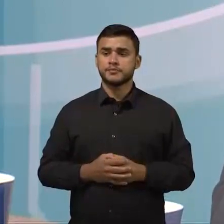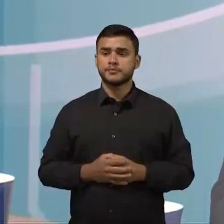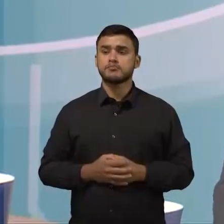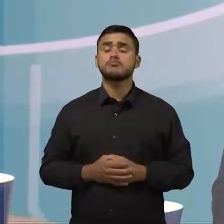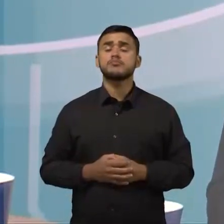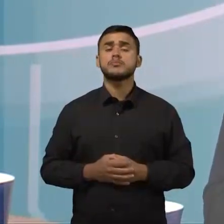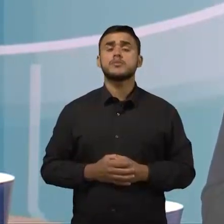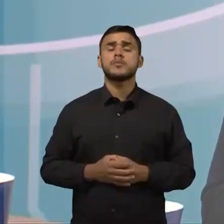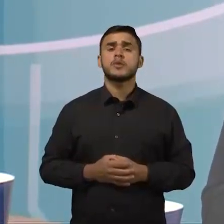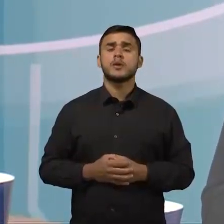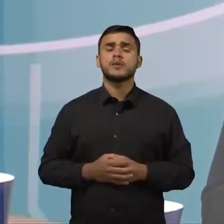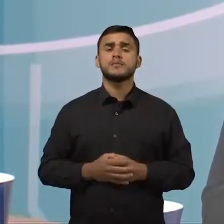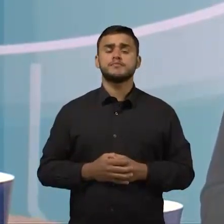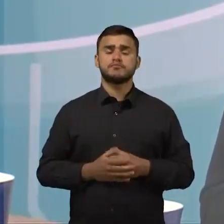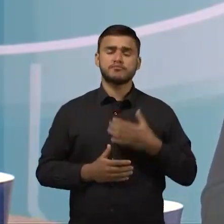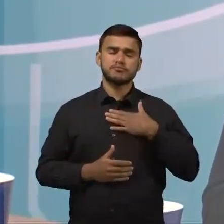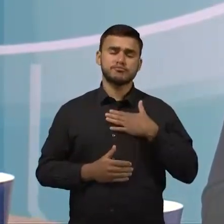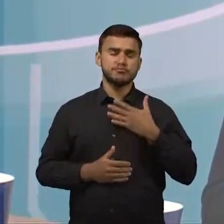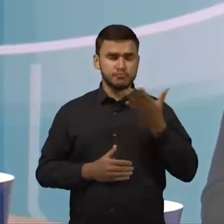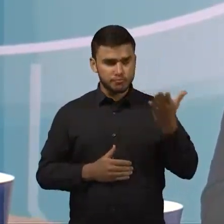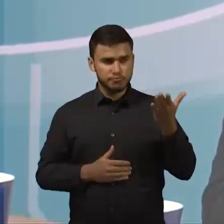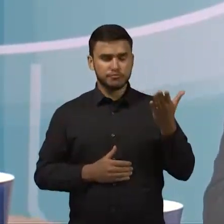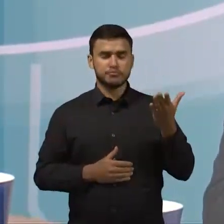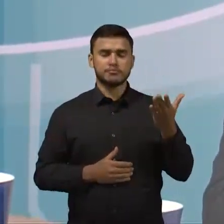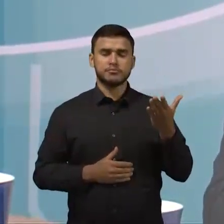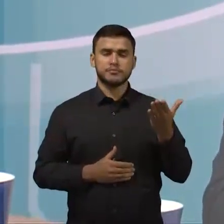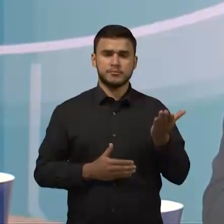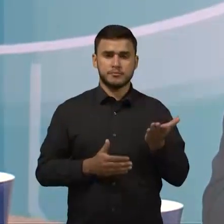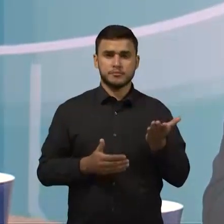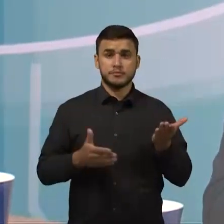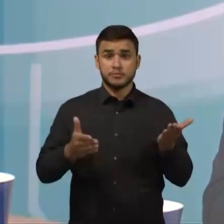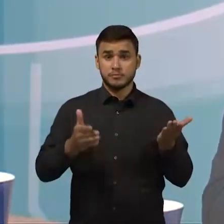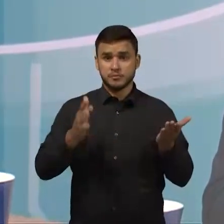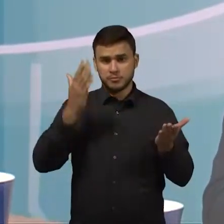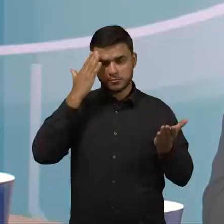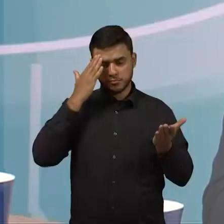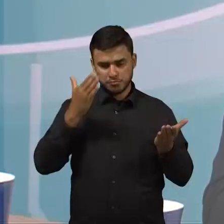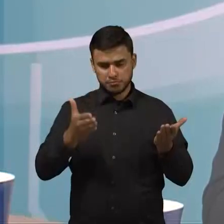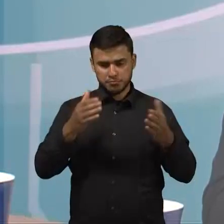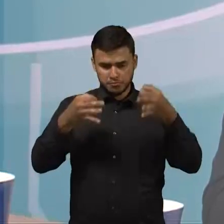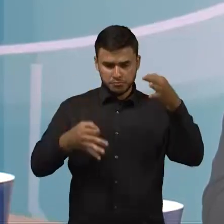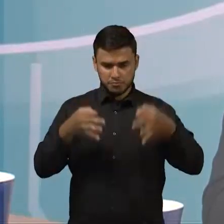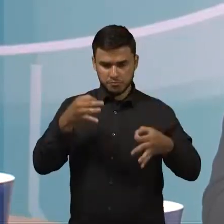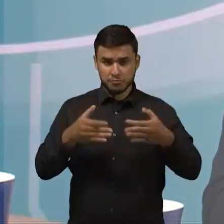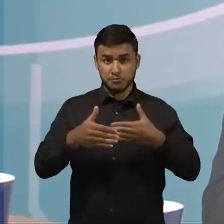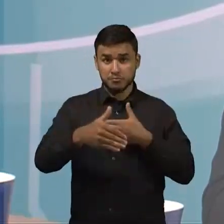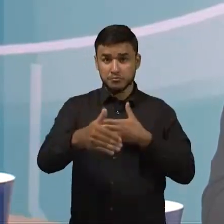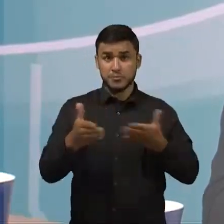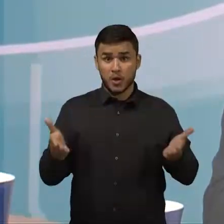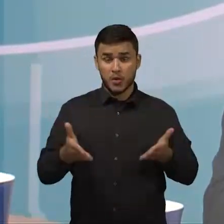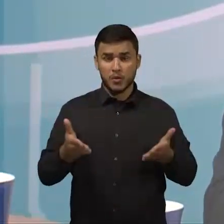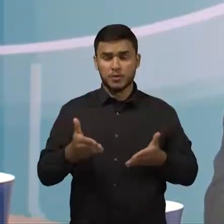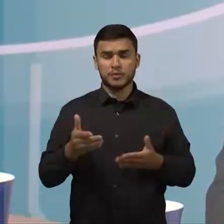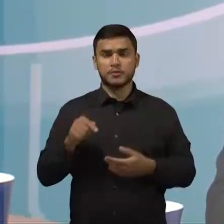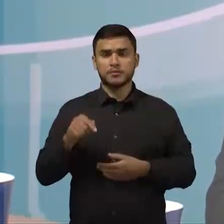Arnaldo. Eu me referia a gente já saber o julgamento, não era especificamente esse que está pendente no